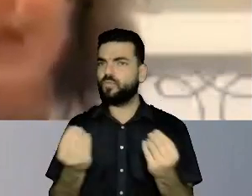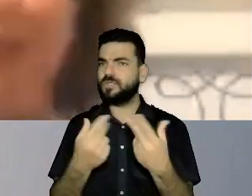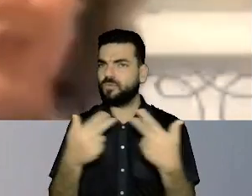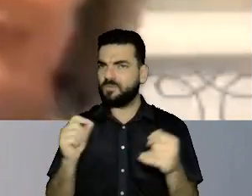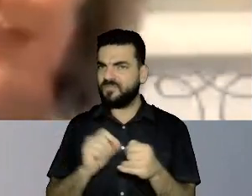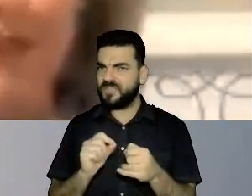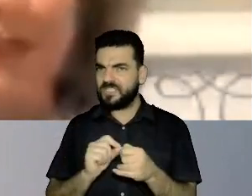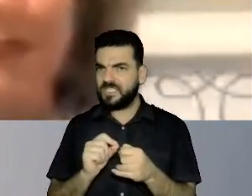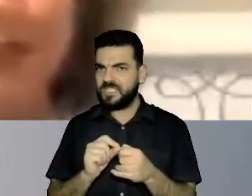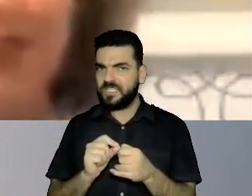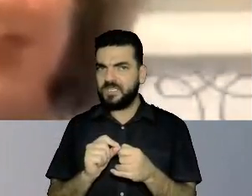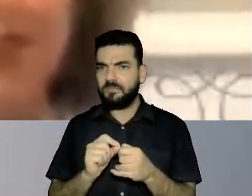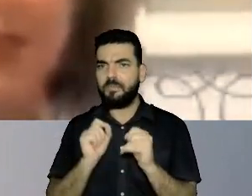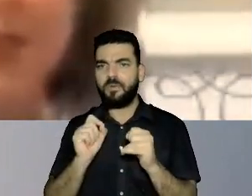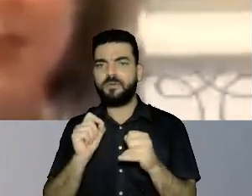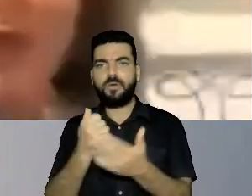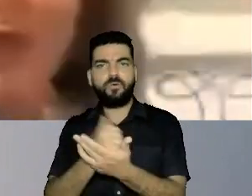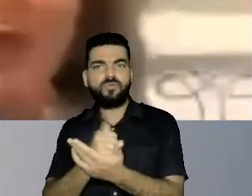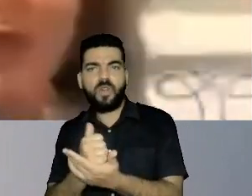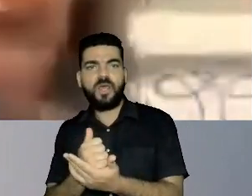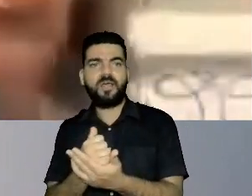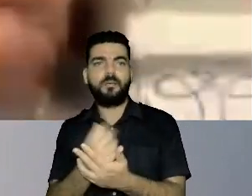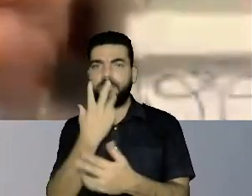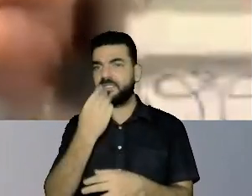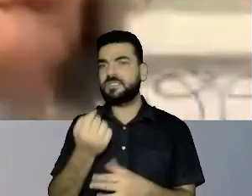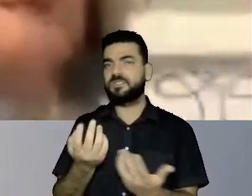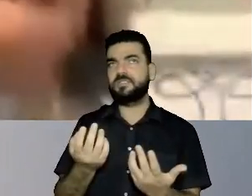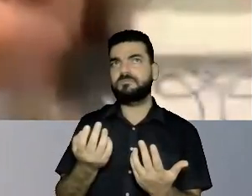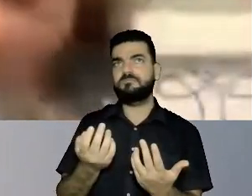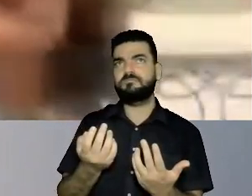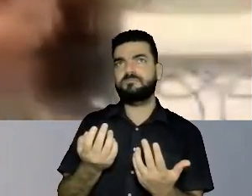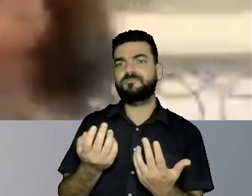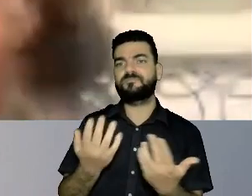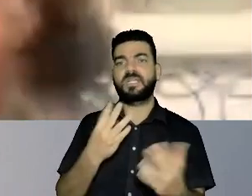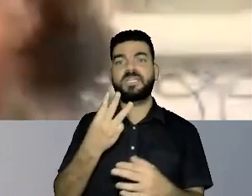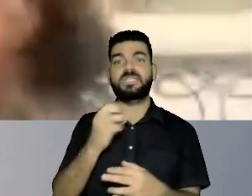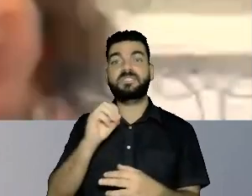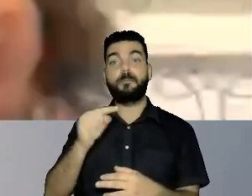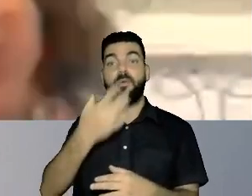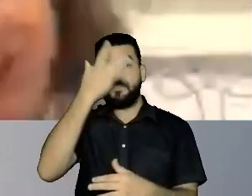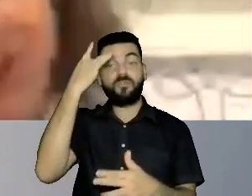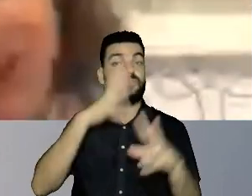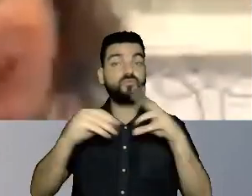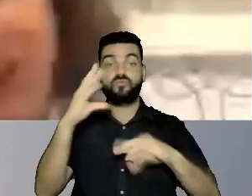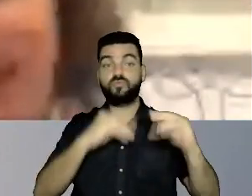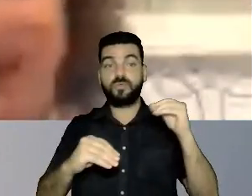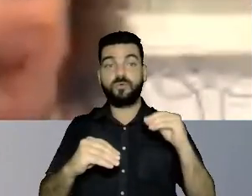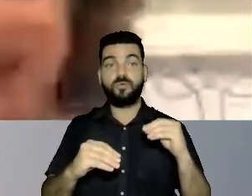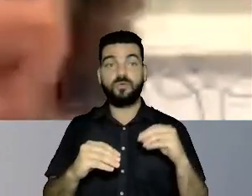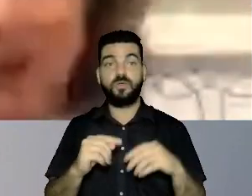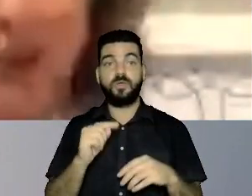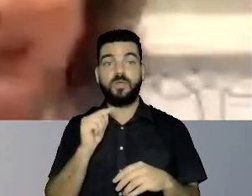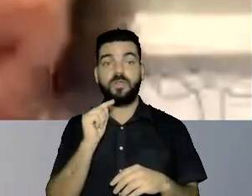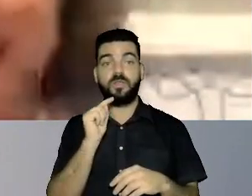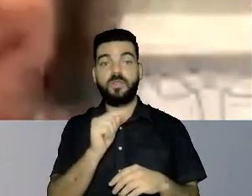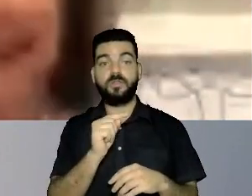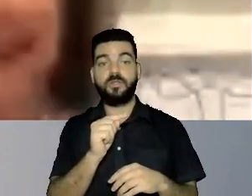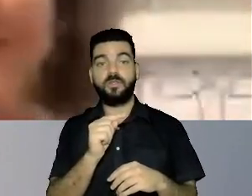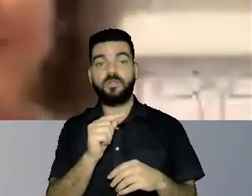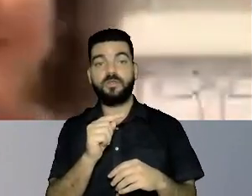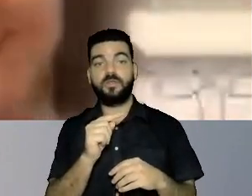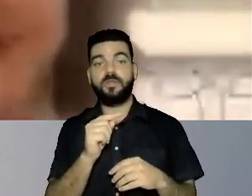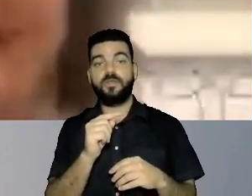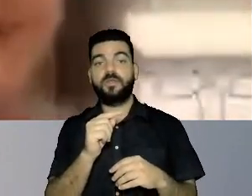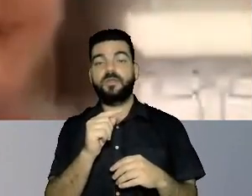estranheza, mas eu sou conservadora. Quando eu disse, agora a Argentina, puxa, tanta coisa para fazer, tanta gente para